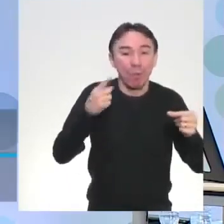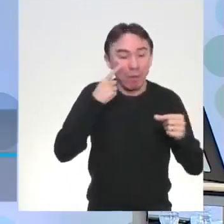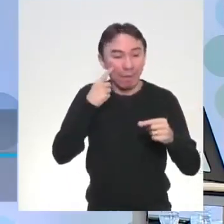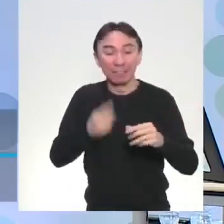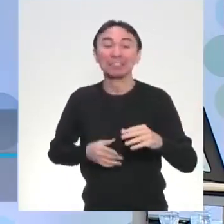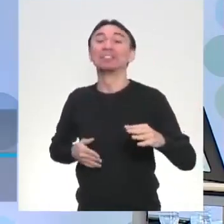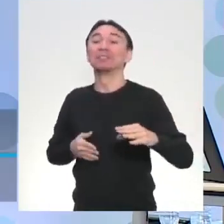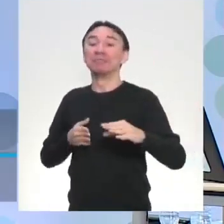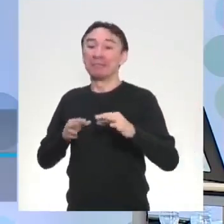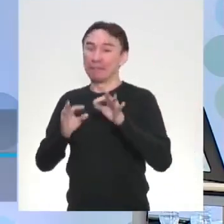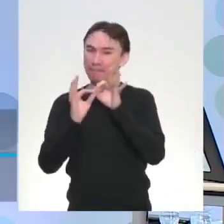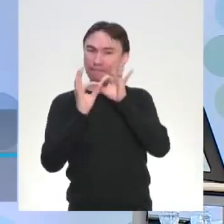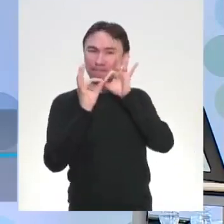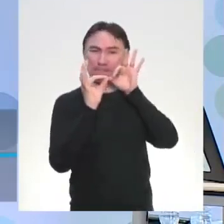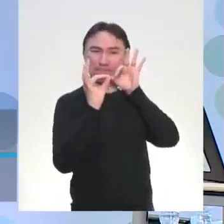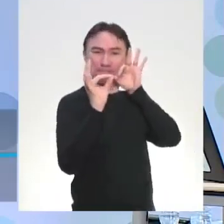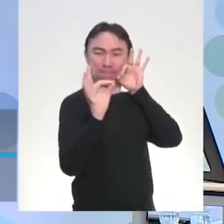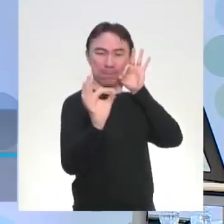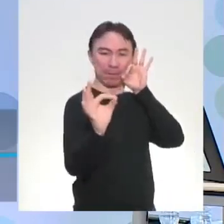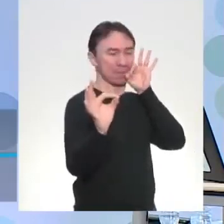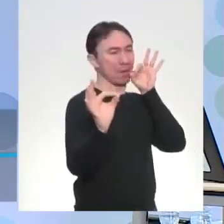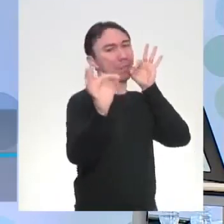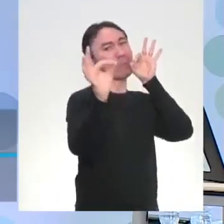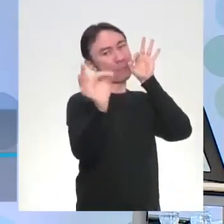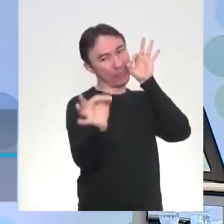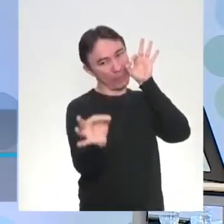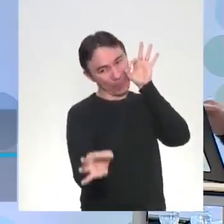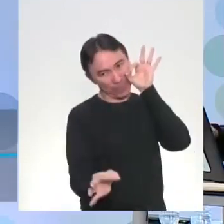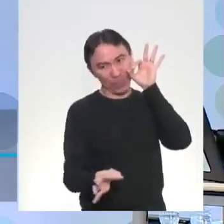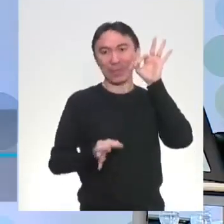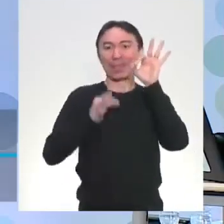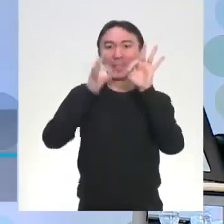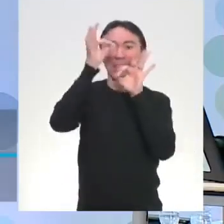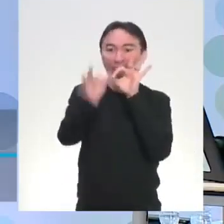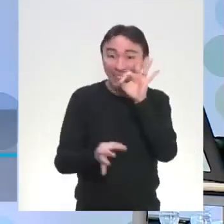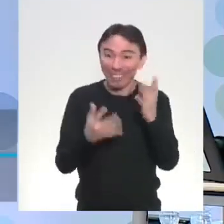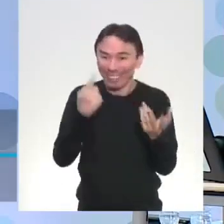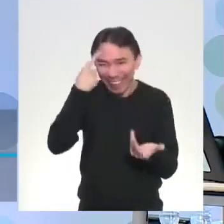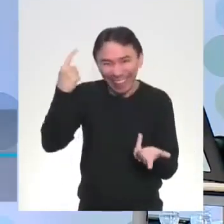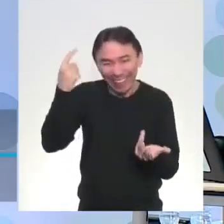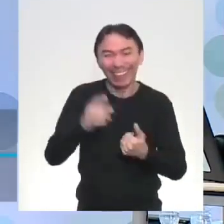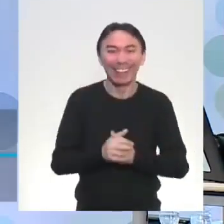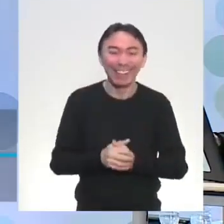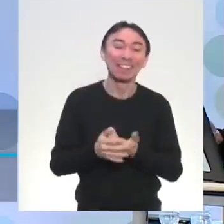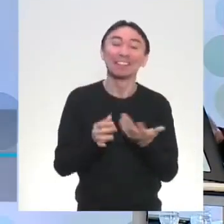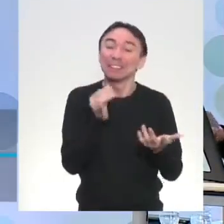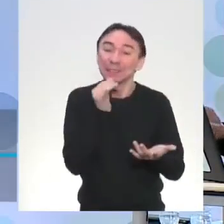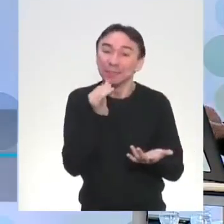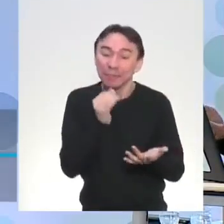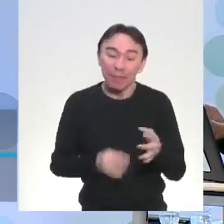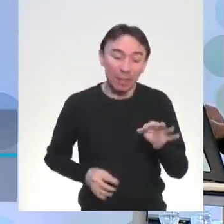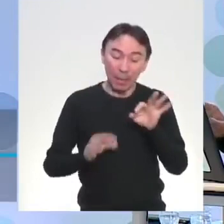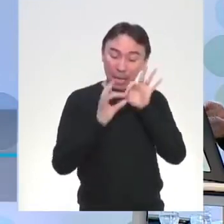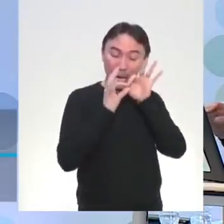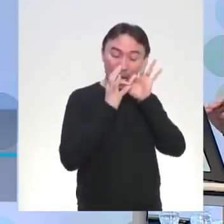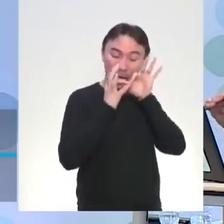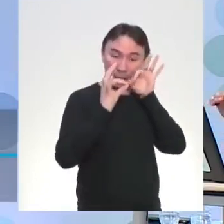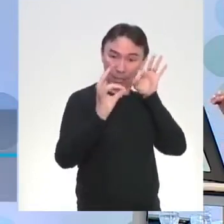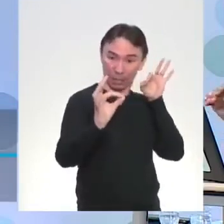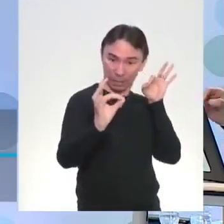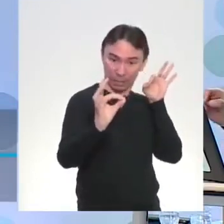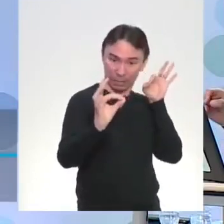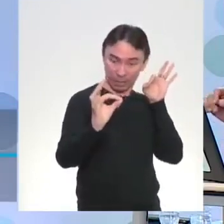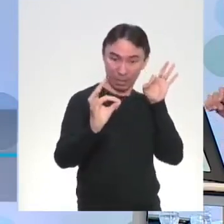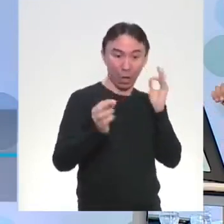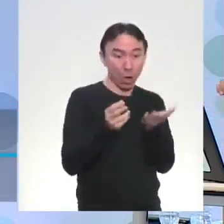outra coisa, por se tratar de uma reta e a reta ser algo infinito, que não tem começo nem fim, né? O máximo que a